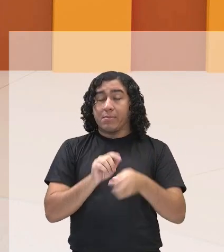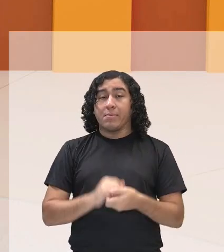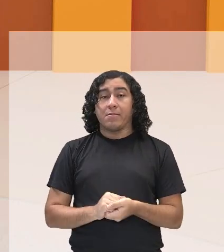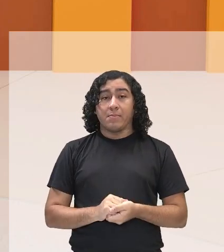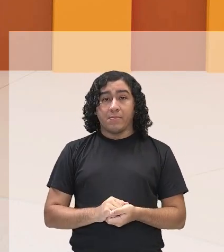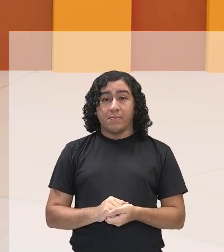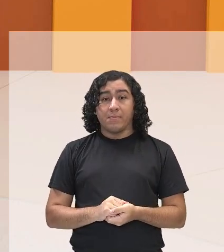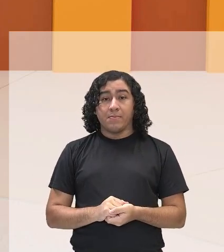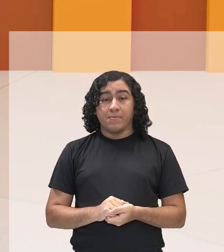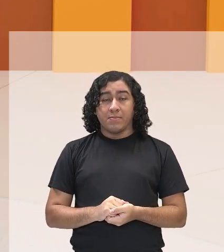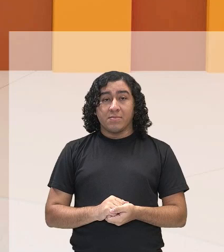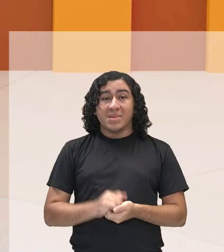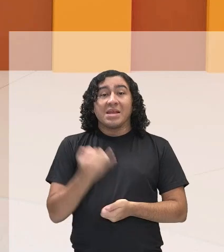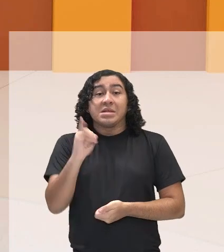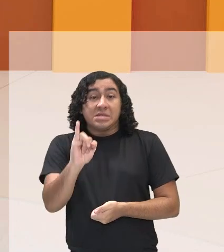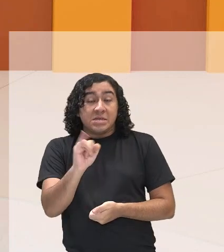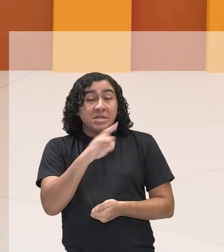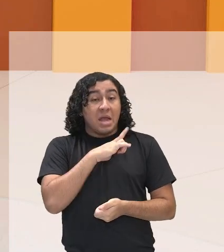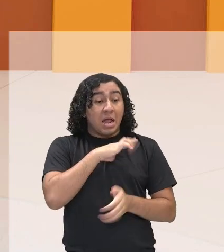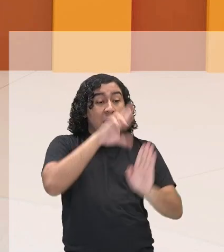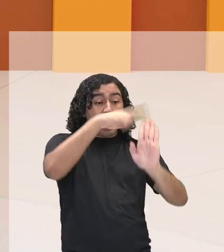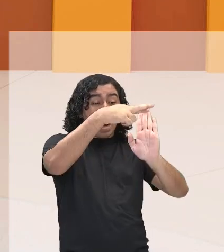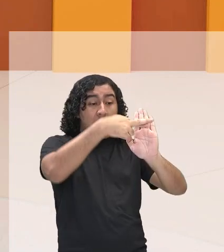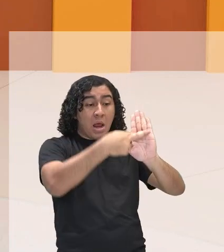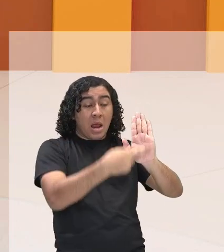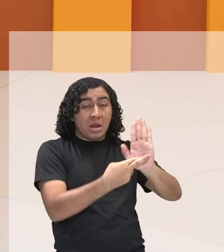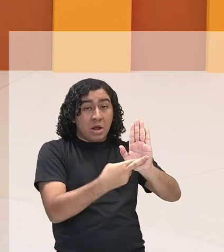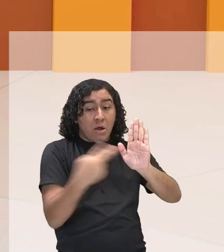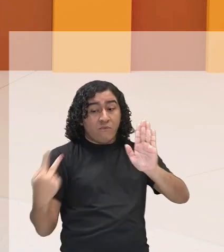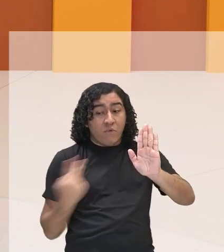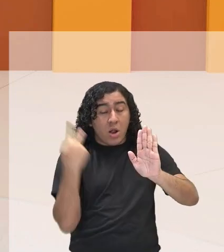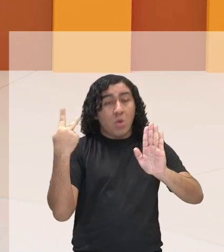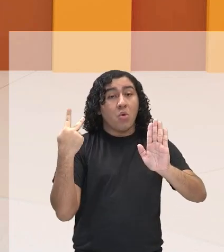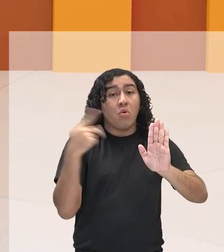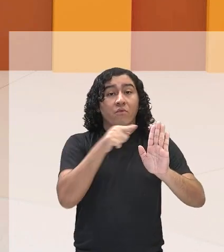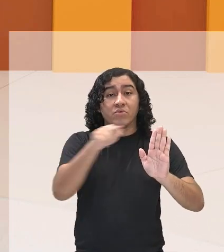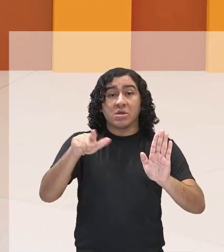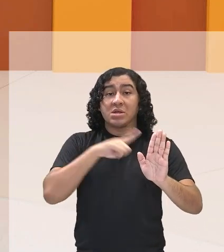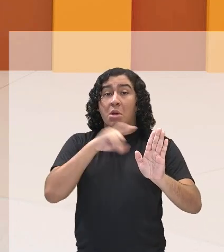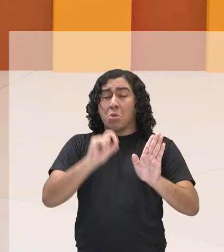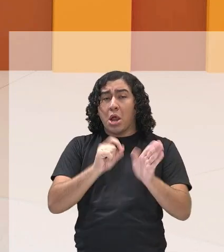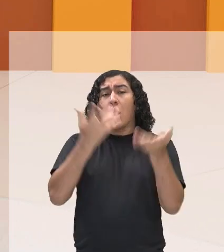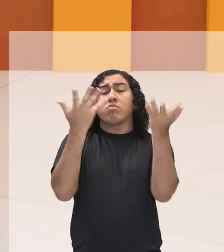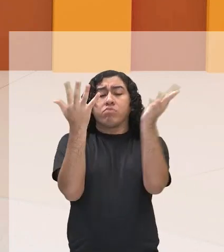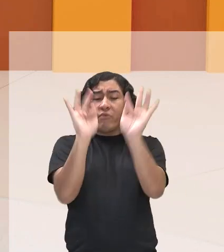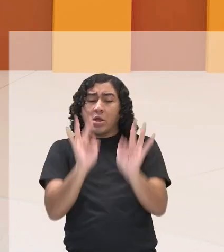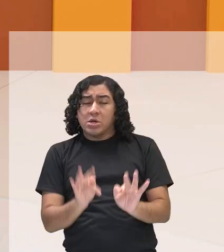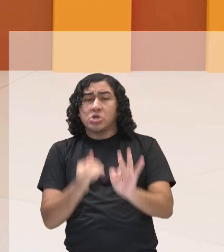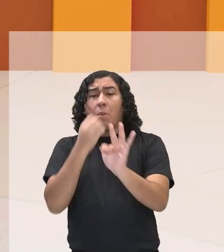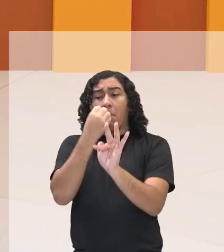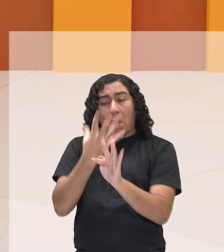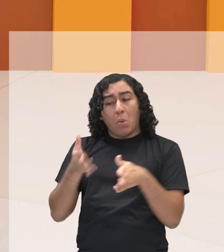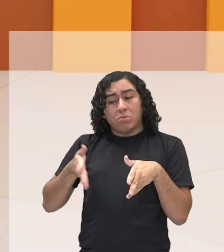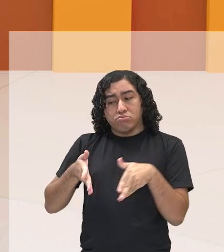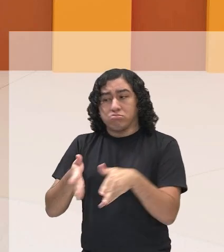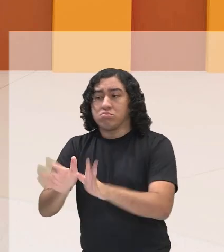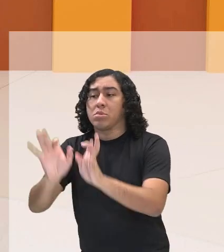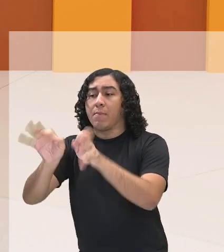ela é pautada em valores, você tem uma forte tendência a ser feliz, a ser mais,